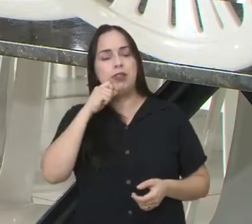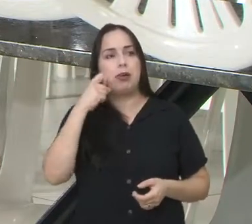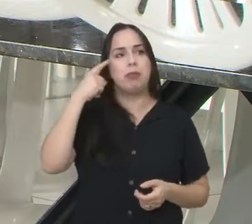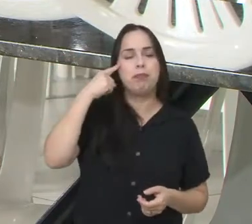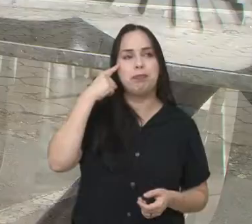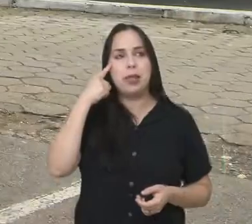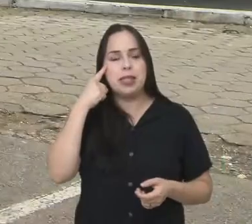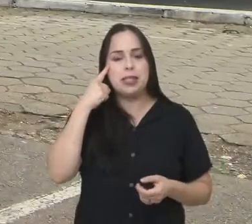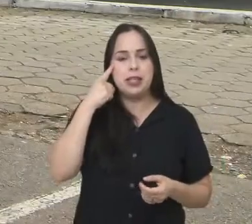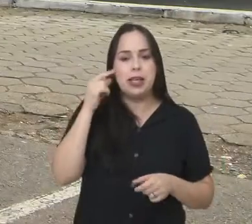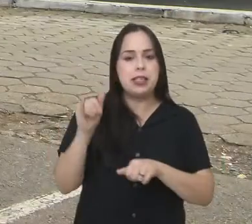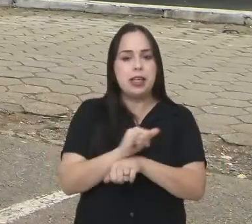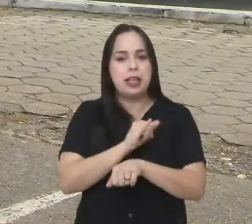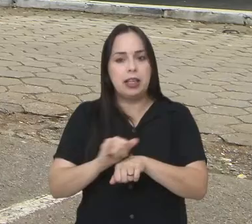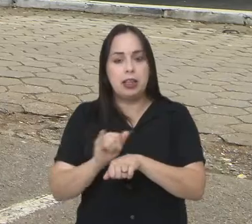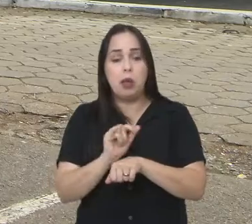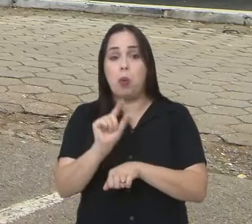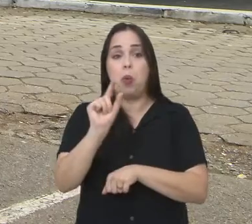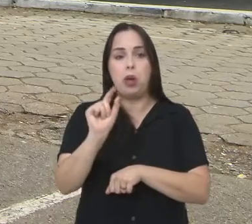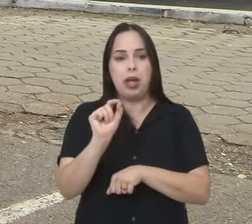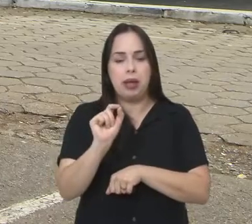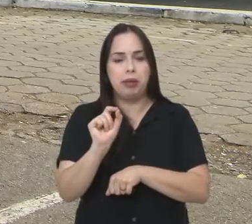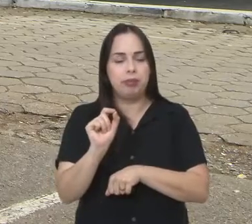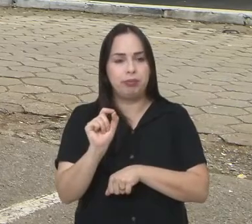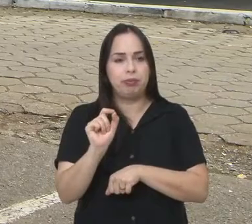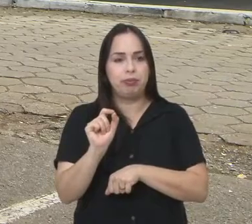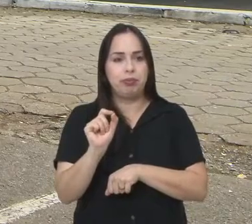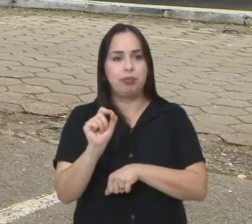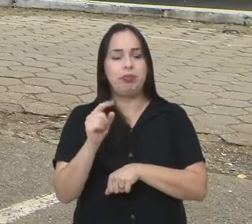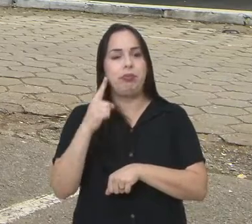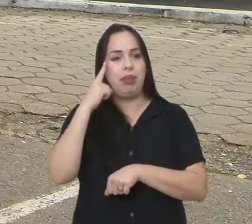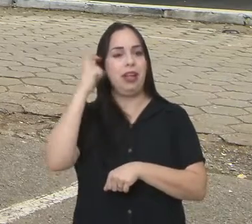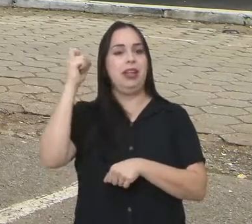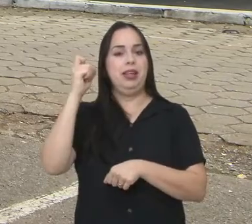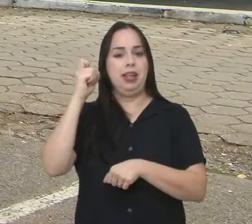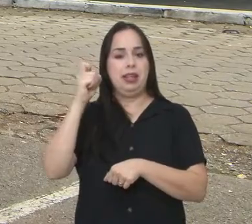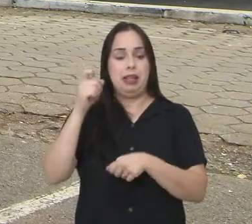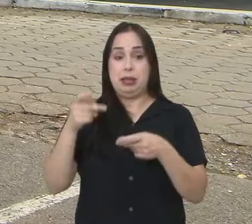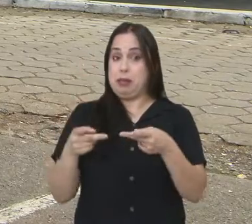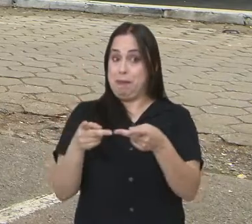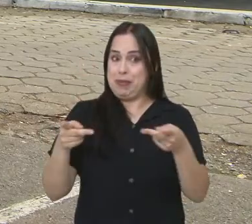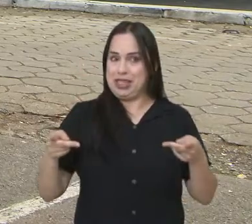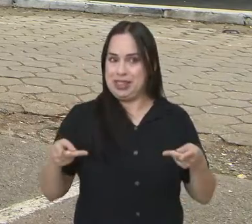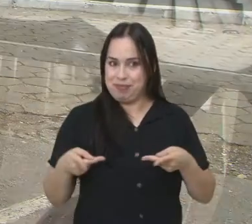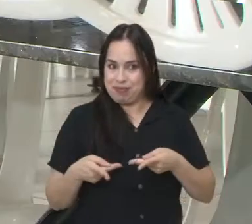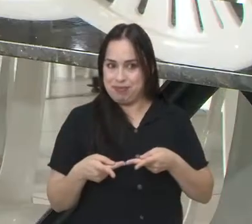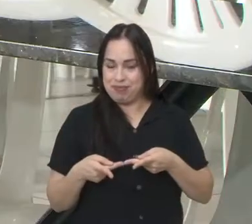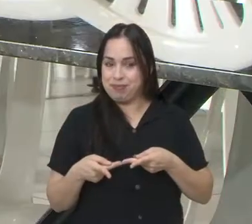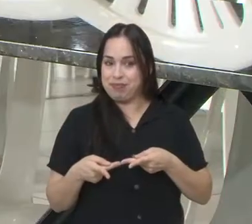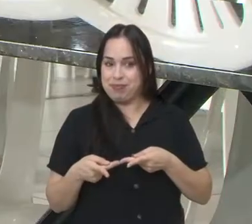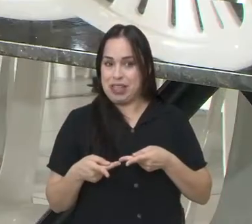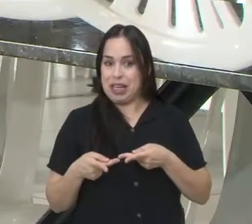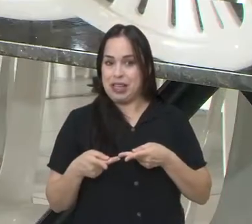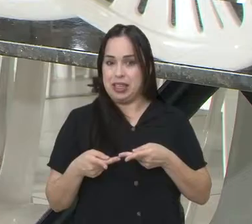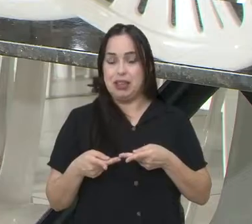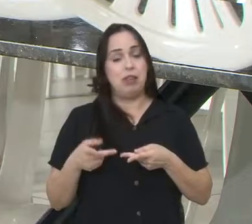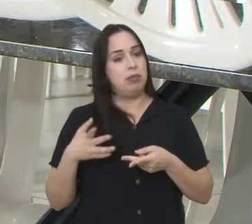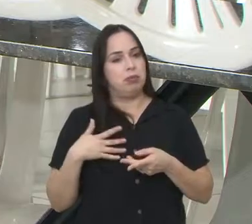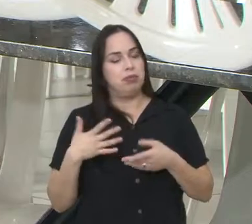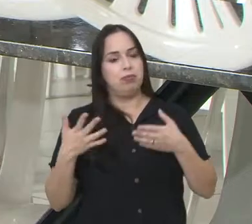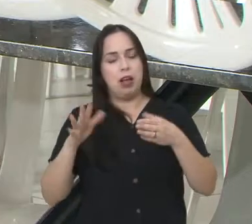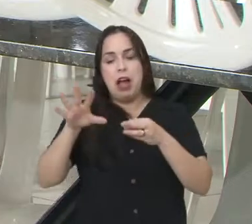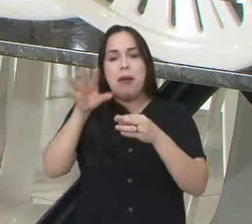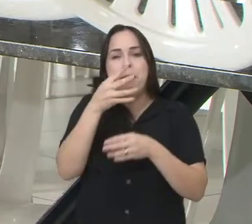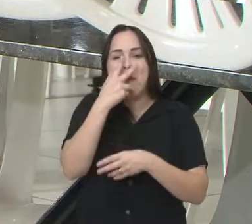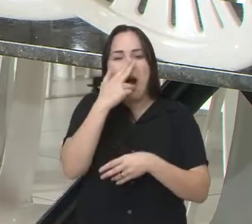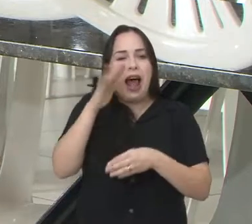diversificar? Vamos para quê? Aí a ideia que veio primeiro foi montar a pizzaria, né? Falei, vamos agregar, né?